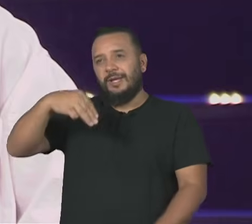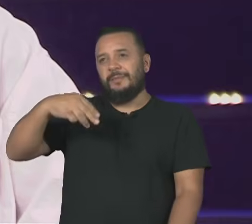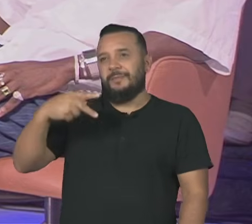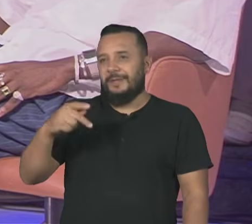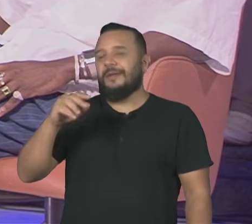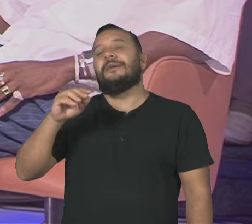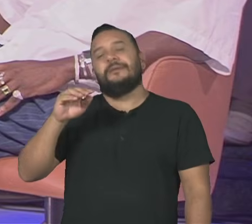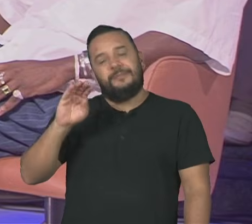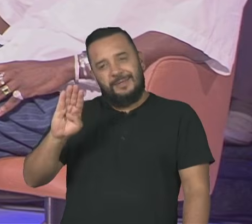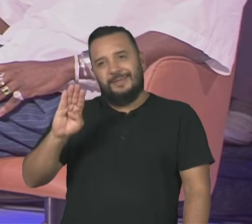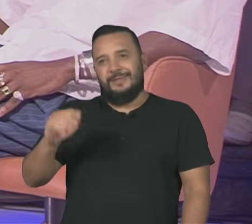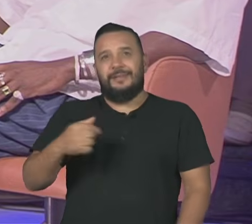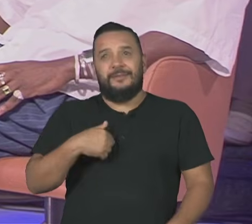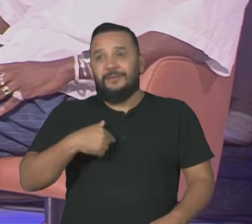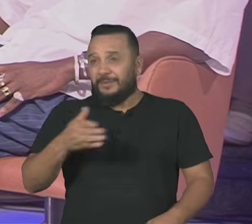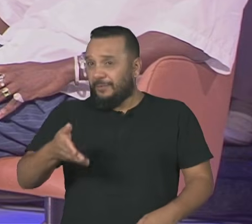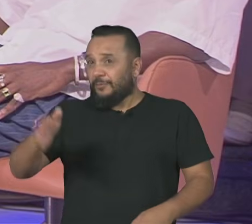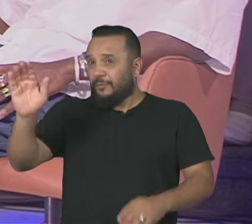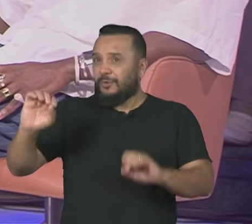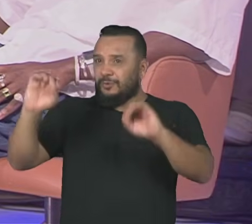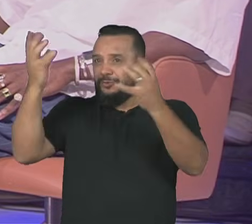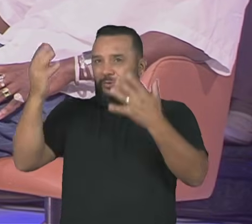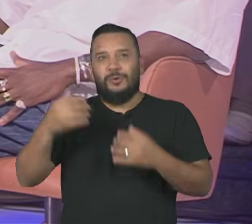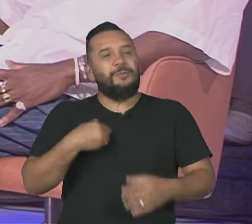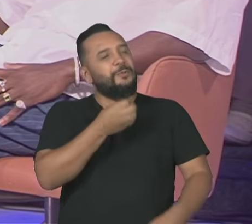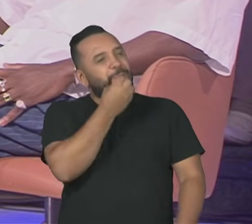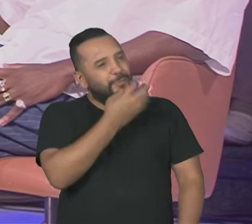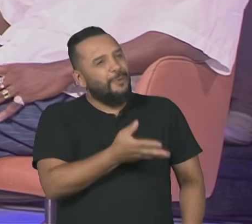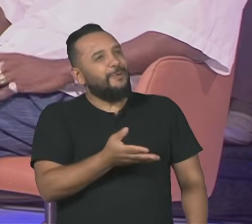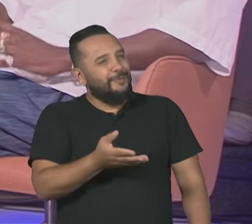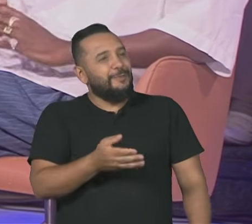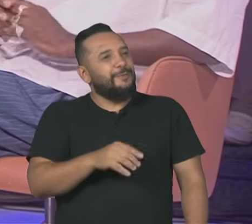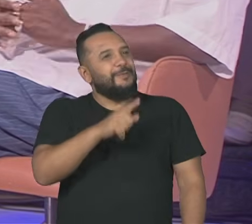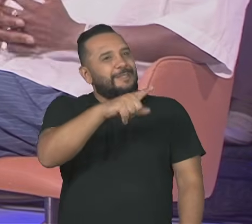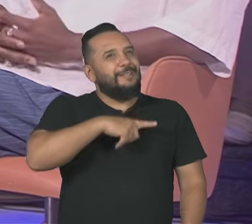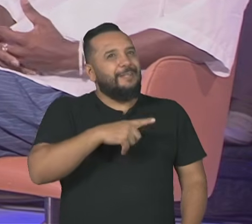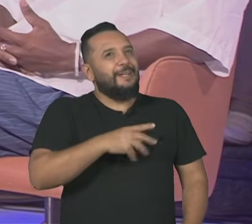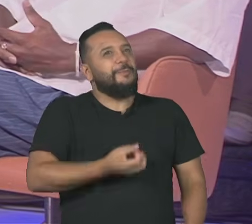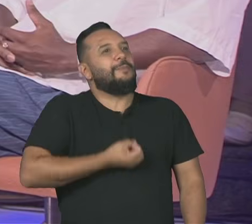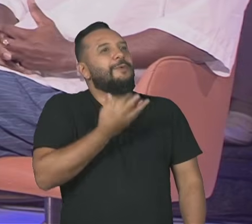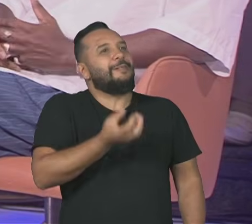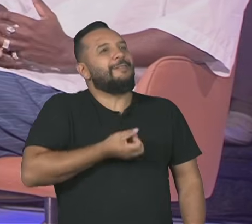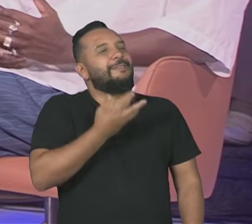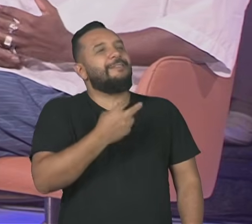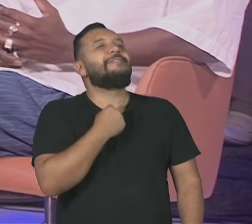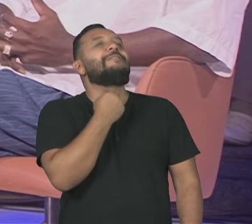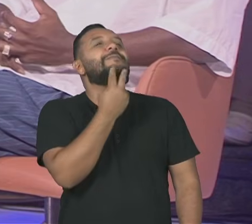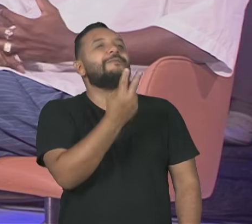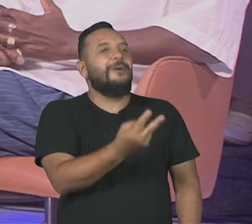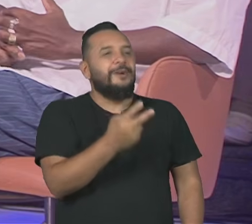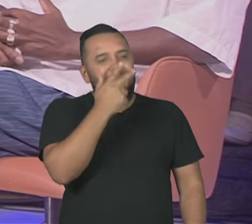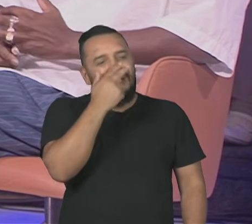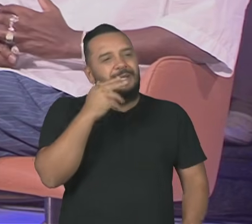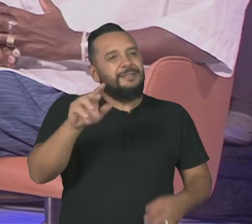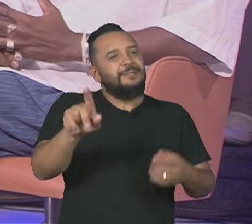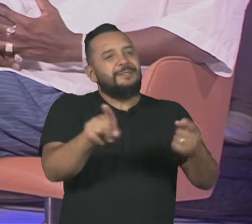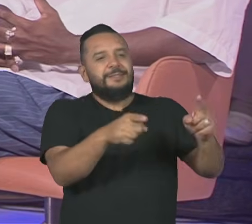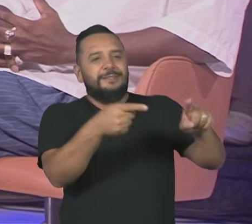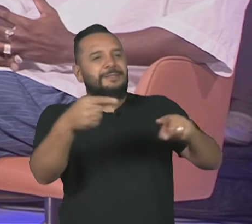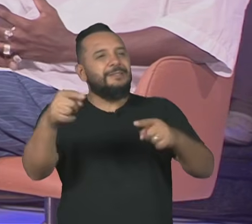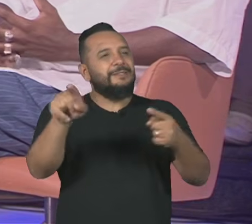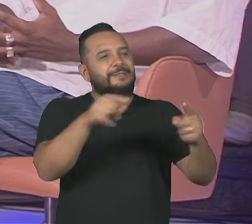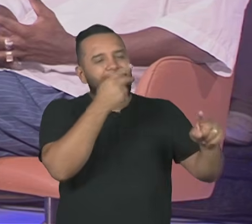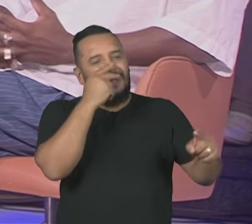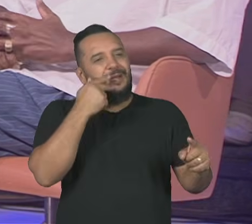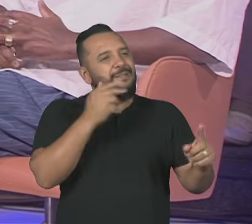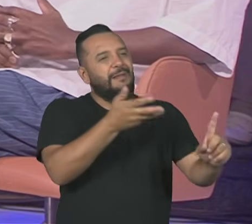nosso... Que é delicioso. E é exatamente isso. Que é o que eu falei, você tem uma poesia na voz, um jeito de envolvendo as pessoas, envolvendo tal, isso é